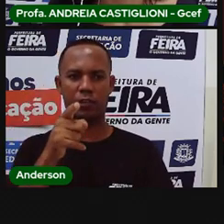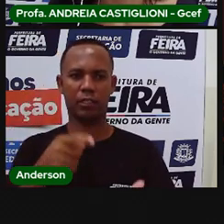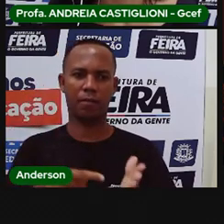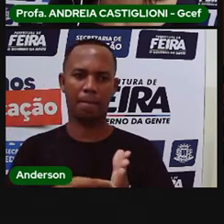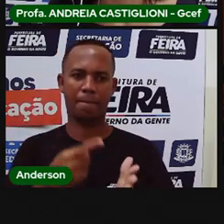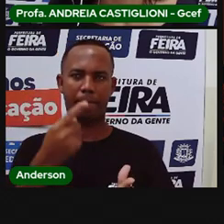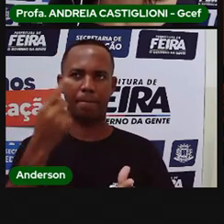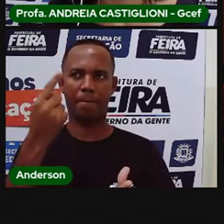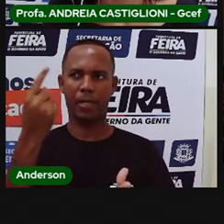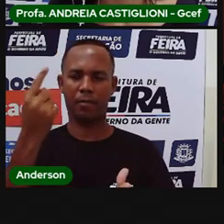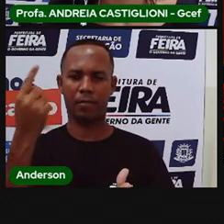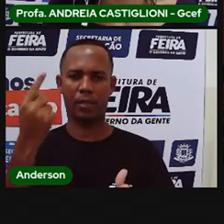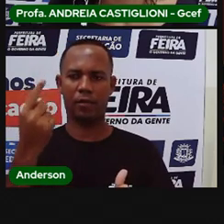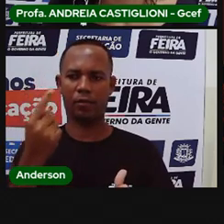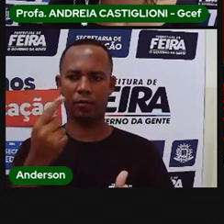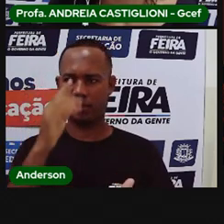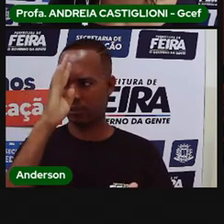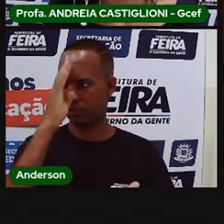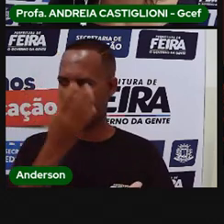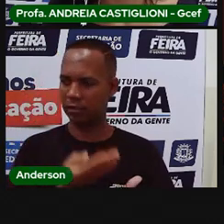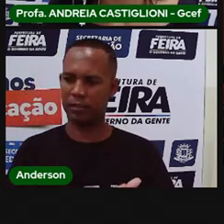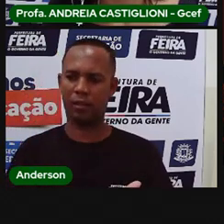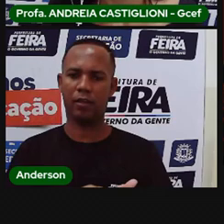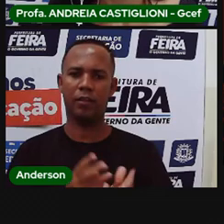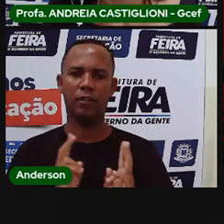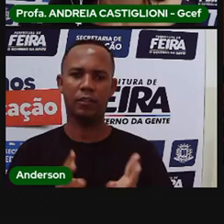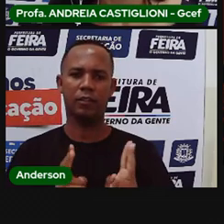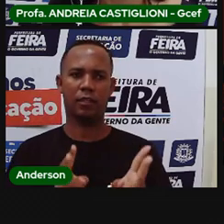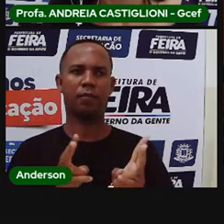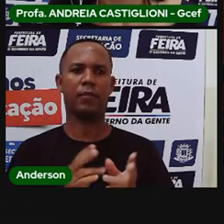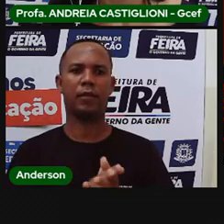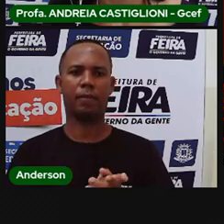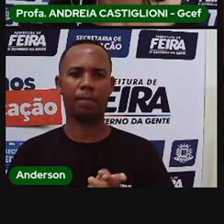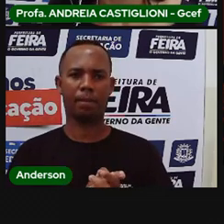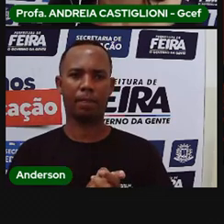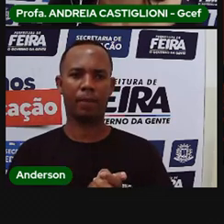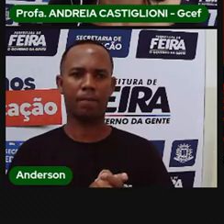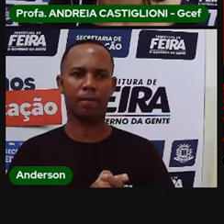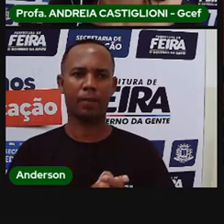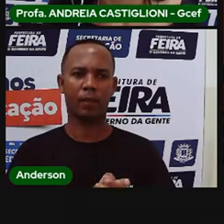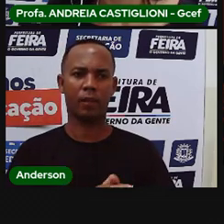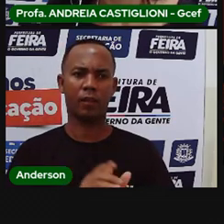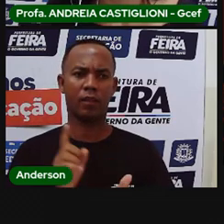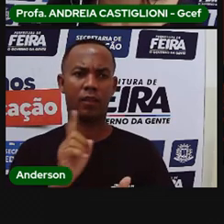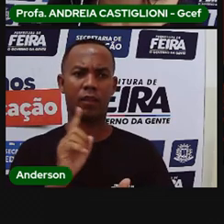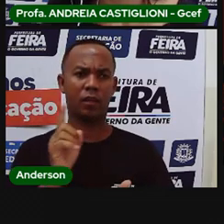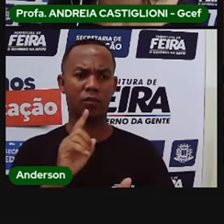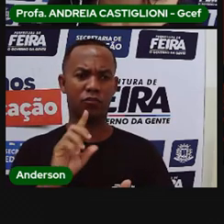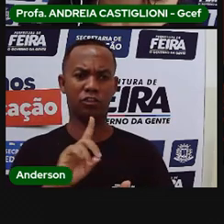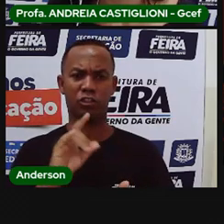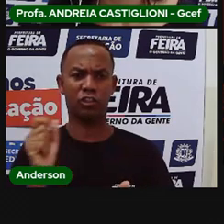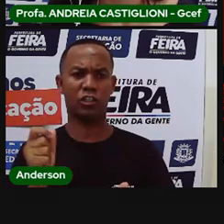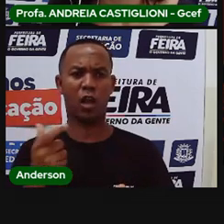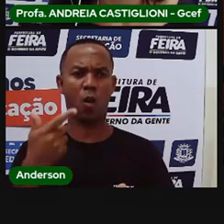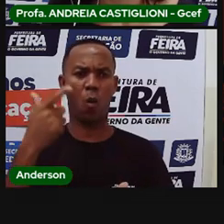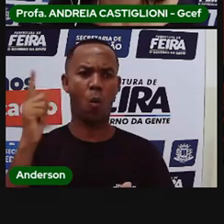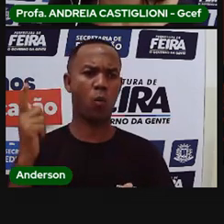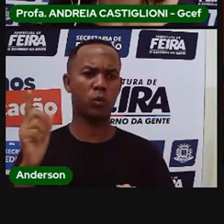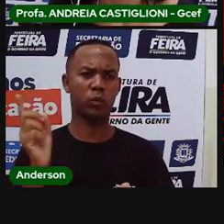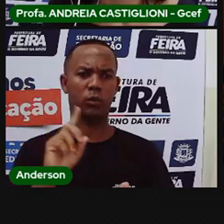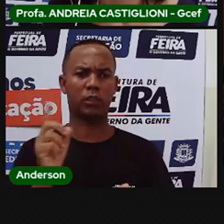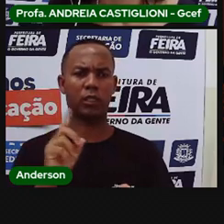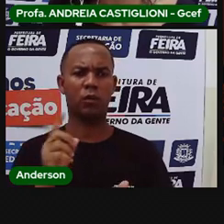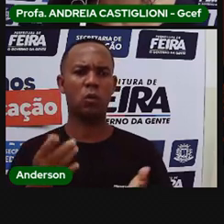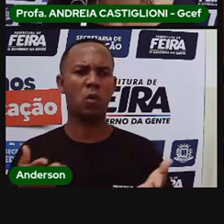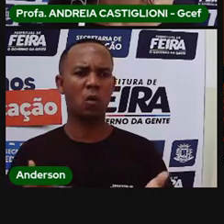passo para isso é acreditar em você, que você pode, que você é capaz. Isso não é de um dia para o outro, gente. Não é algo que, hoje